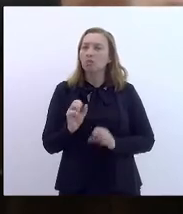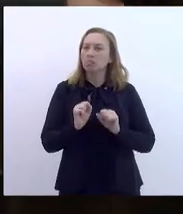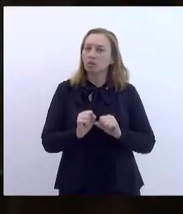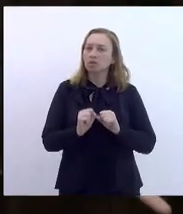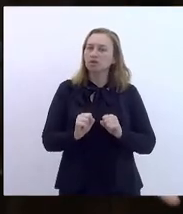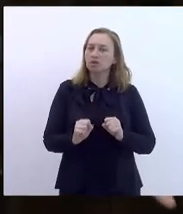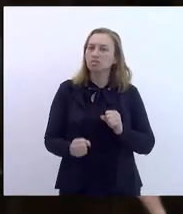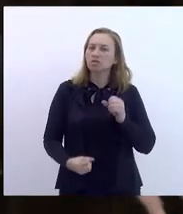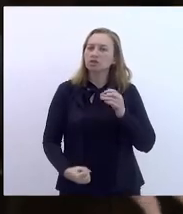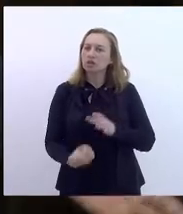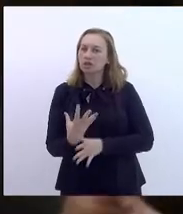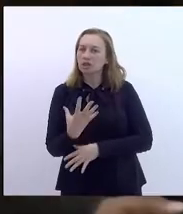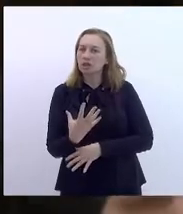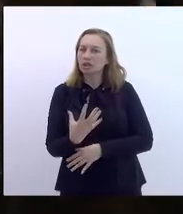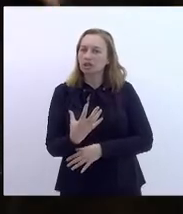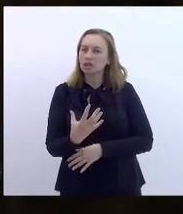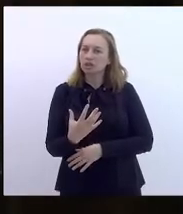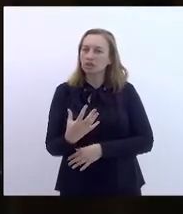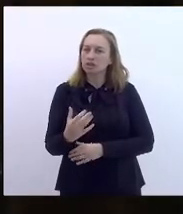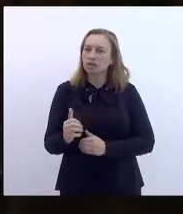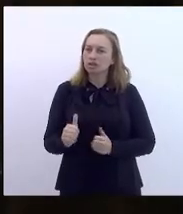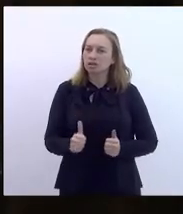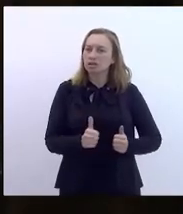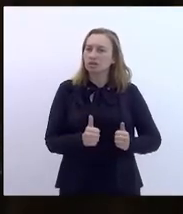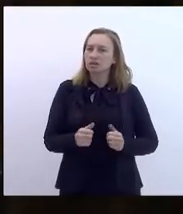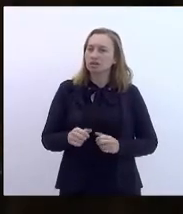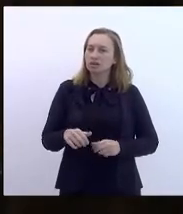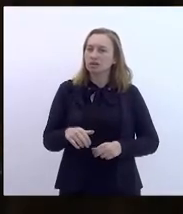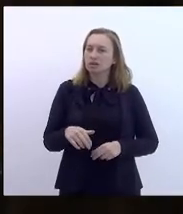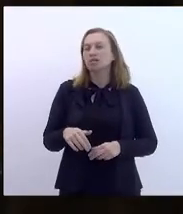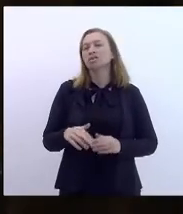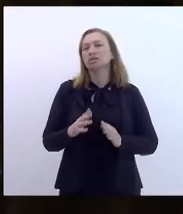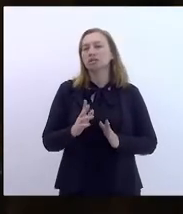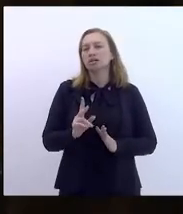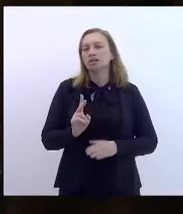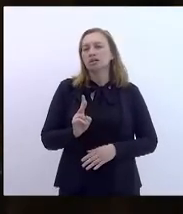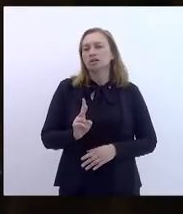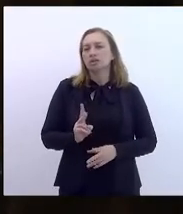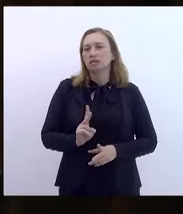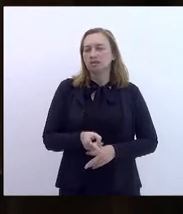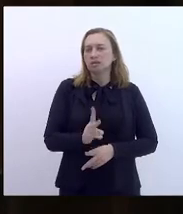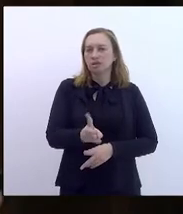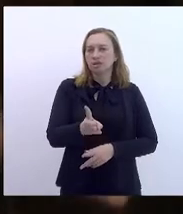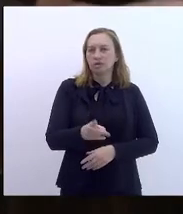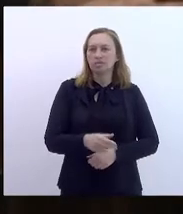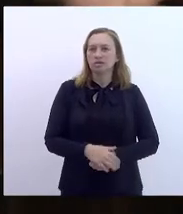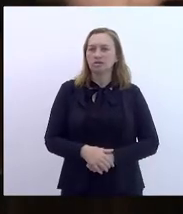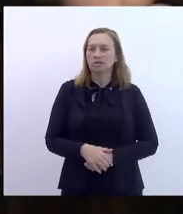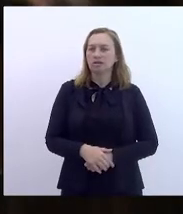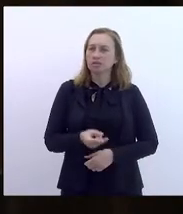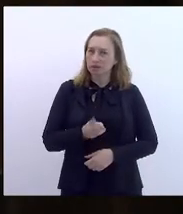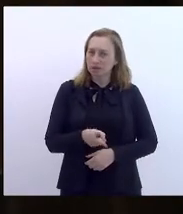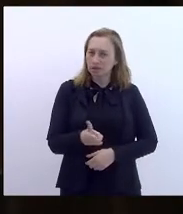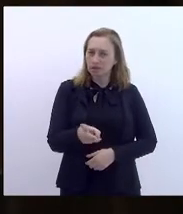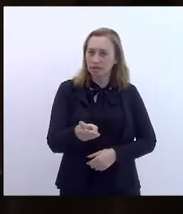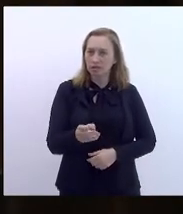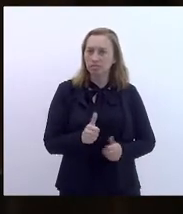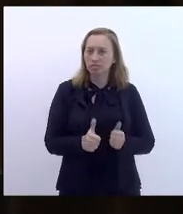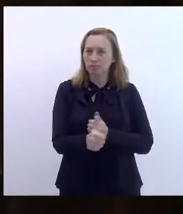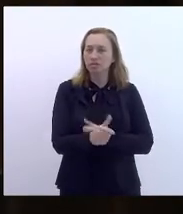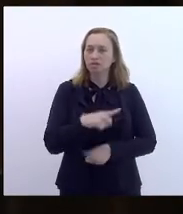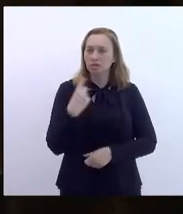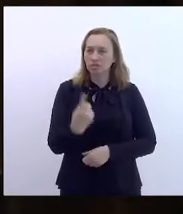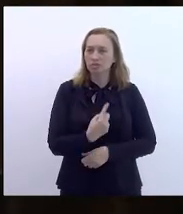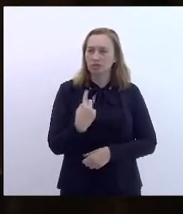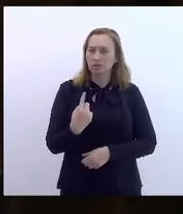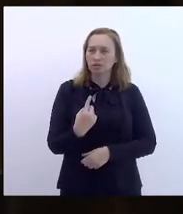nós possamos construir E andamos para frente não para o lado como anda caranguejo e Siri é para frente que nós somos gente